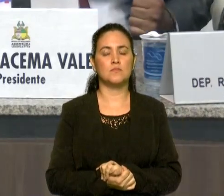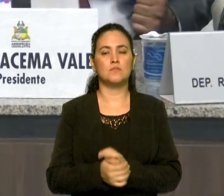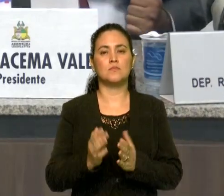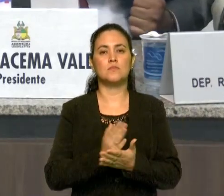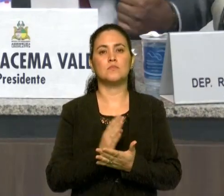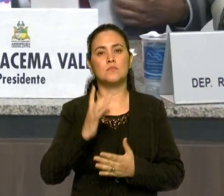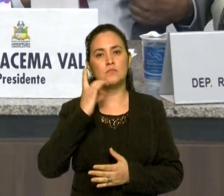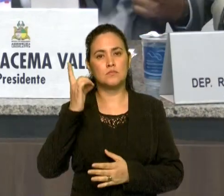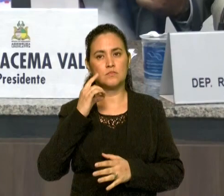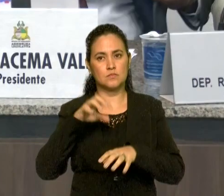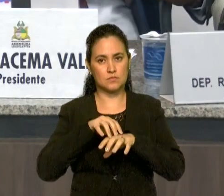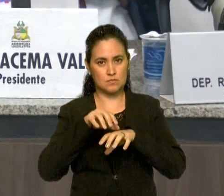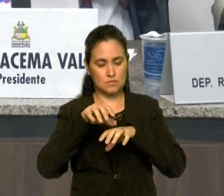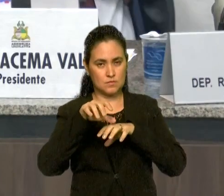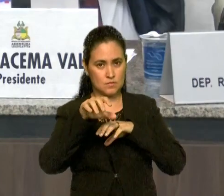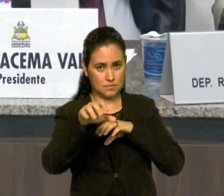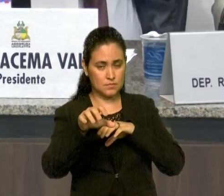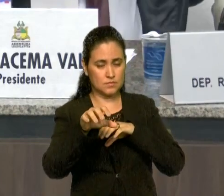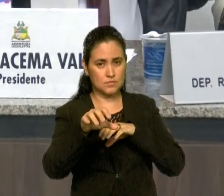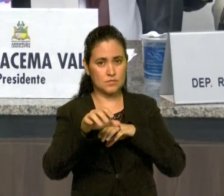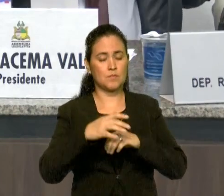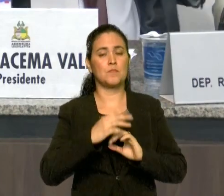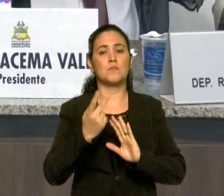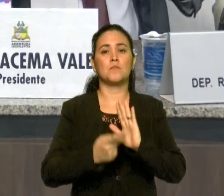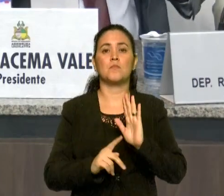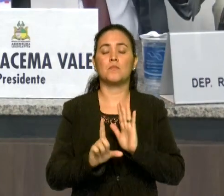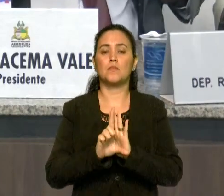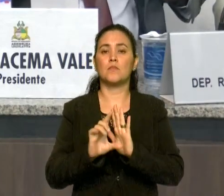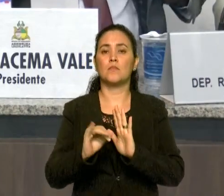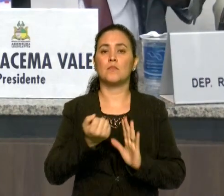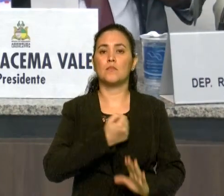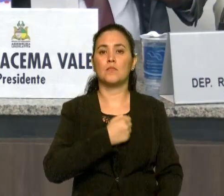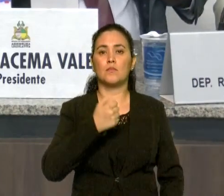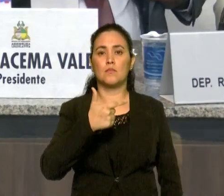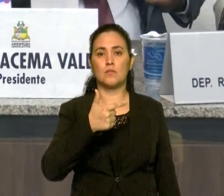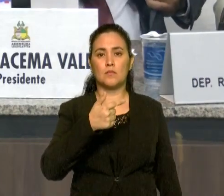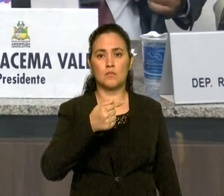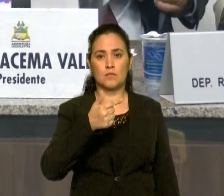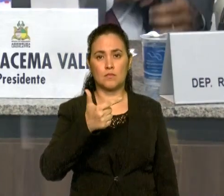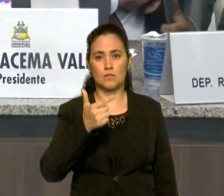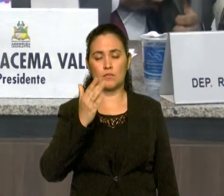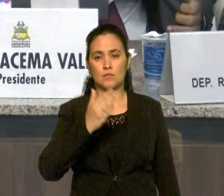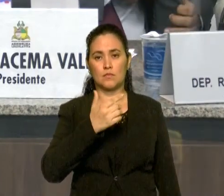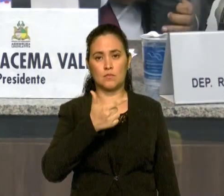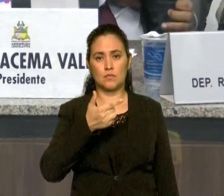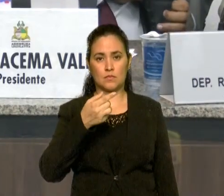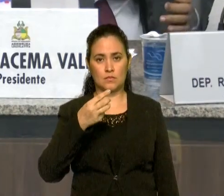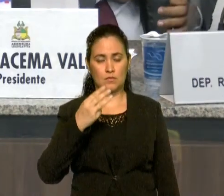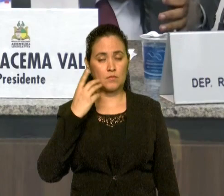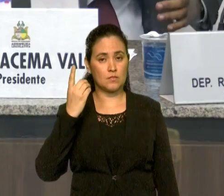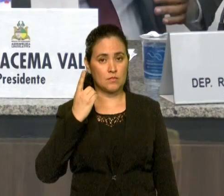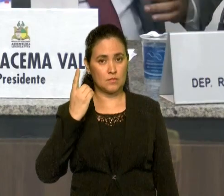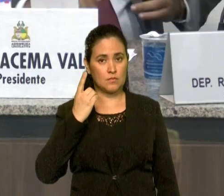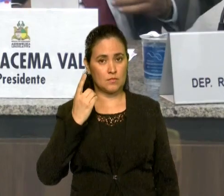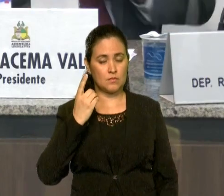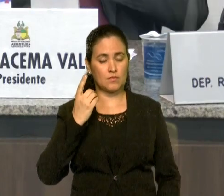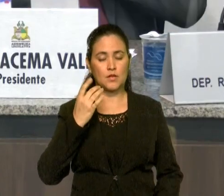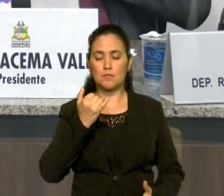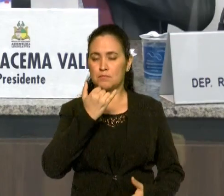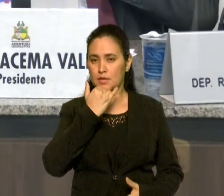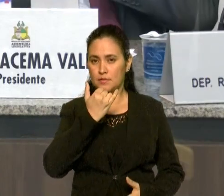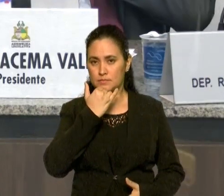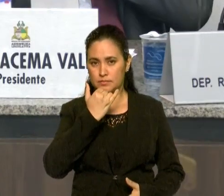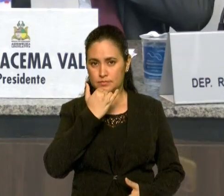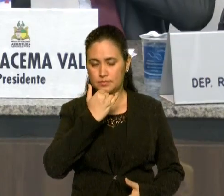primeiro secretário. Projeto de lei número 271 de 2023, de autoria da mesa diretora,